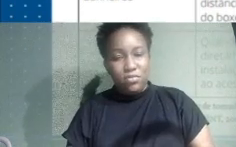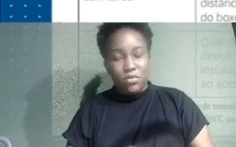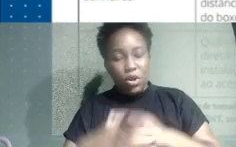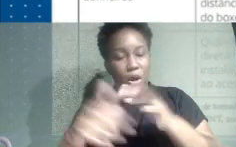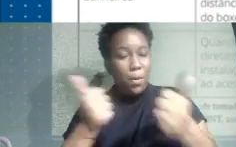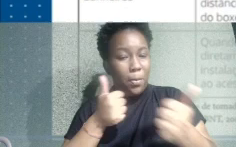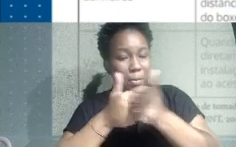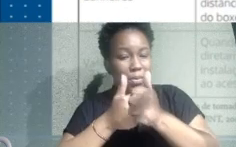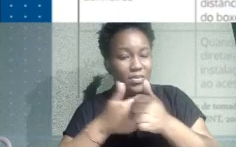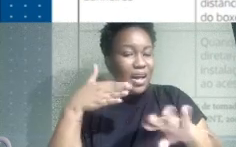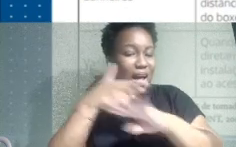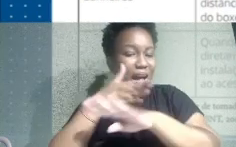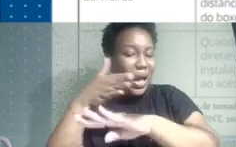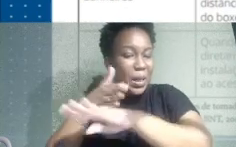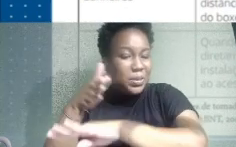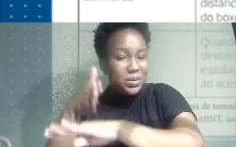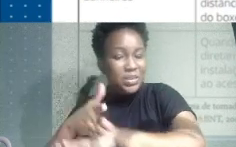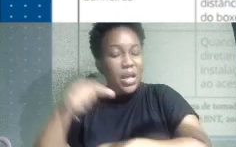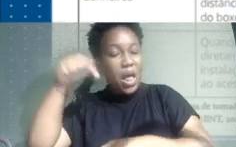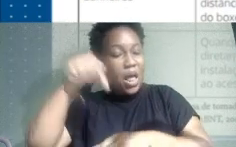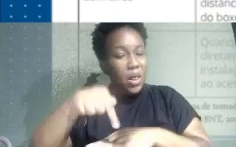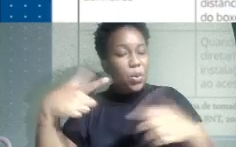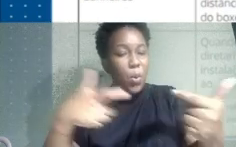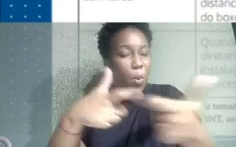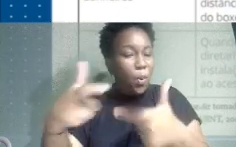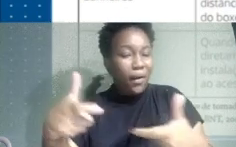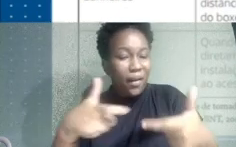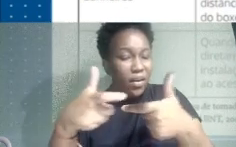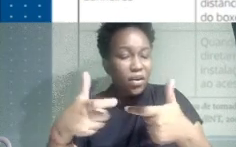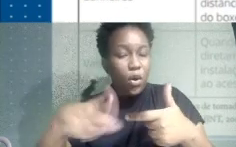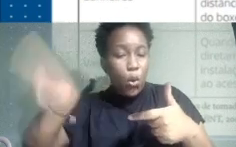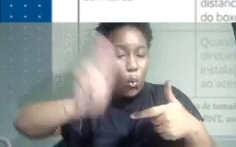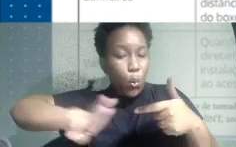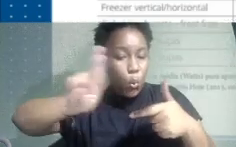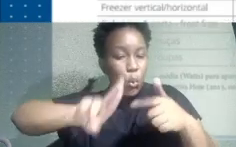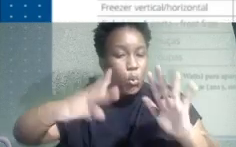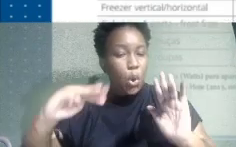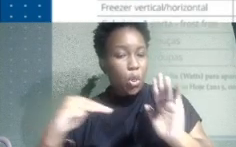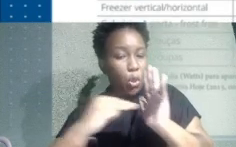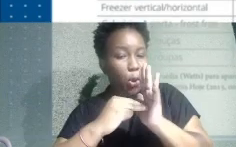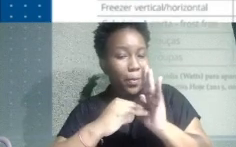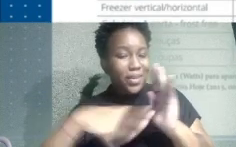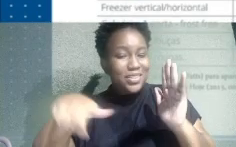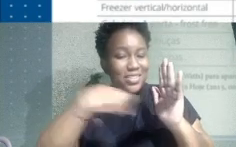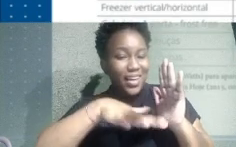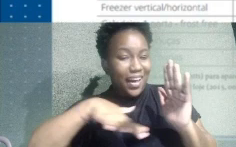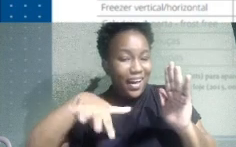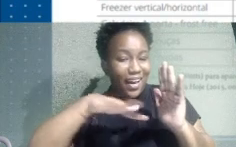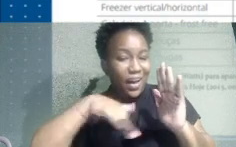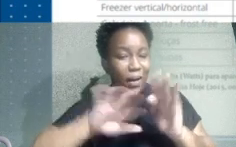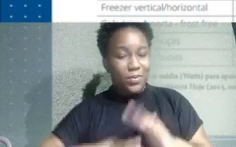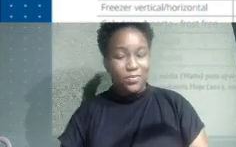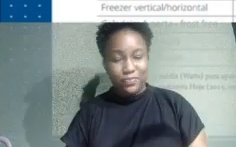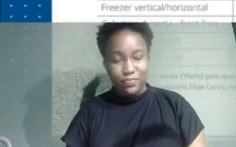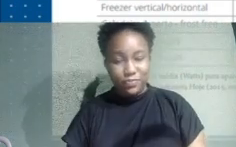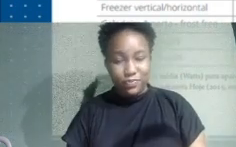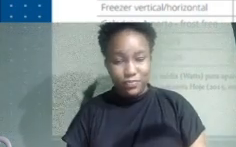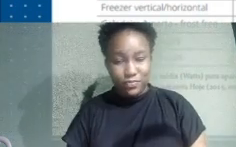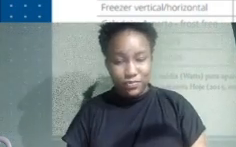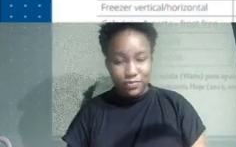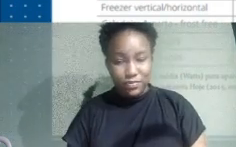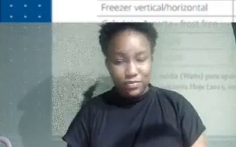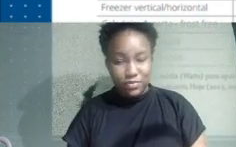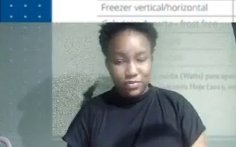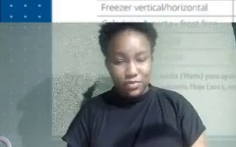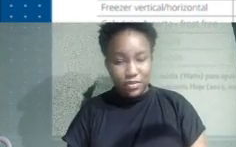acesso desse cômodo. Ok. Isso com relação aos usos de tomada geral. O que mais que a norma nos diz? Com relação à